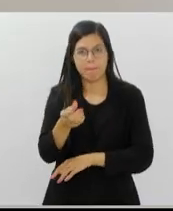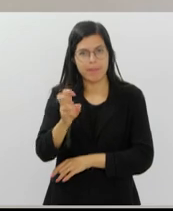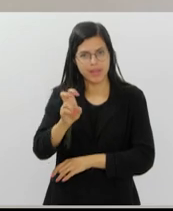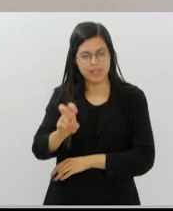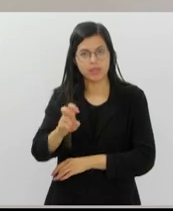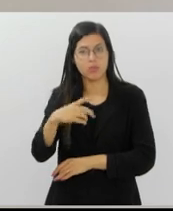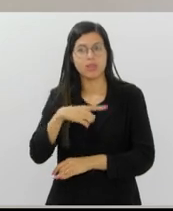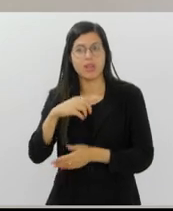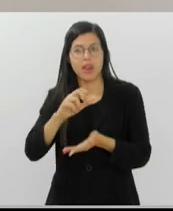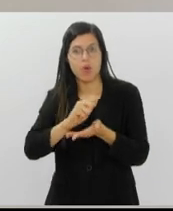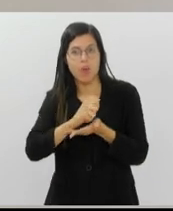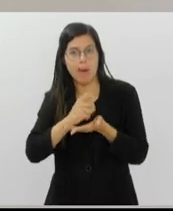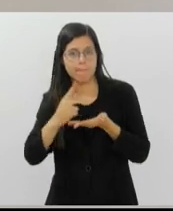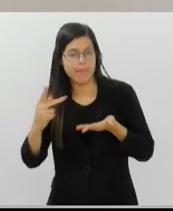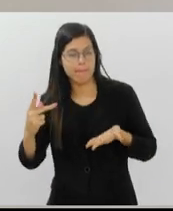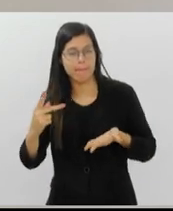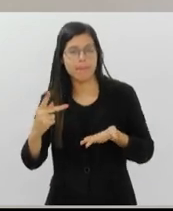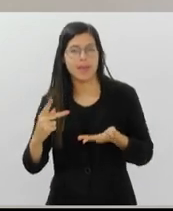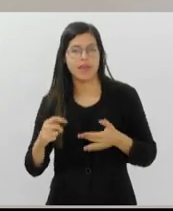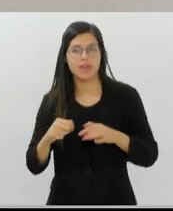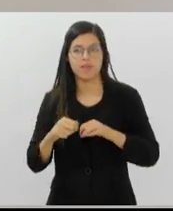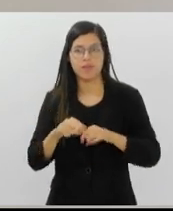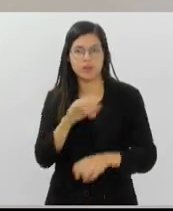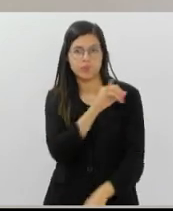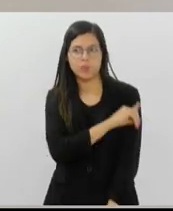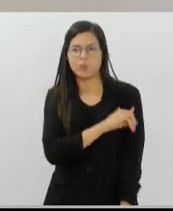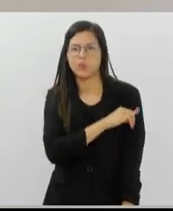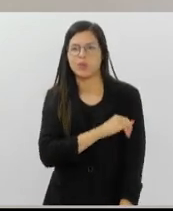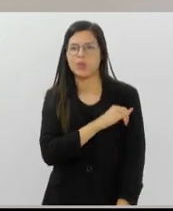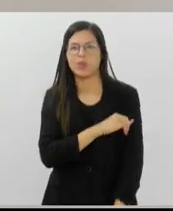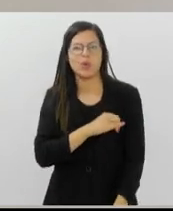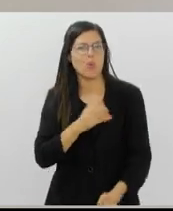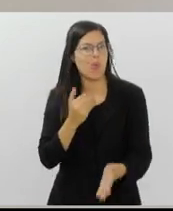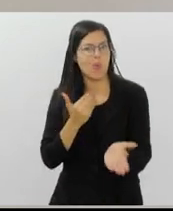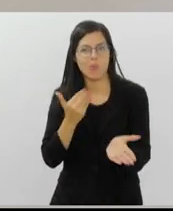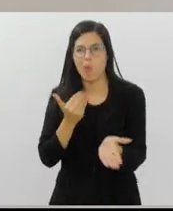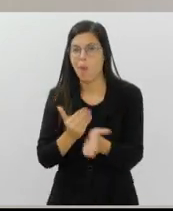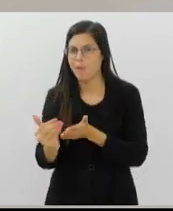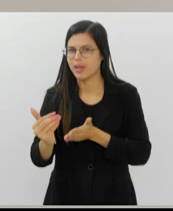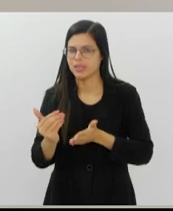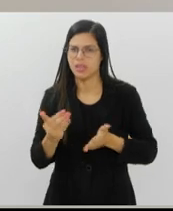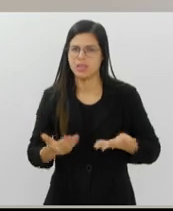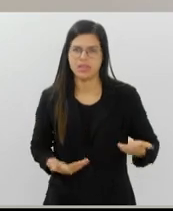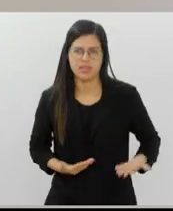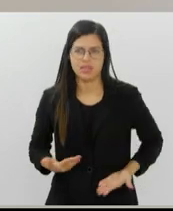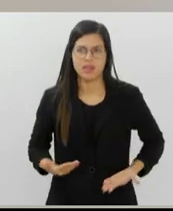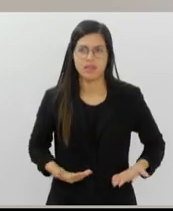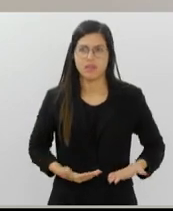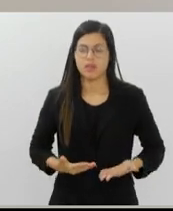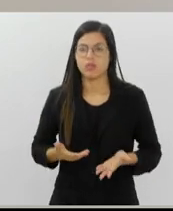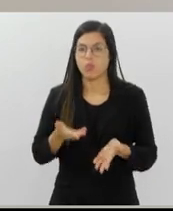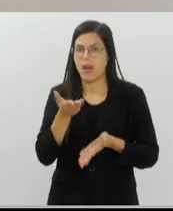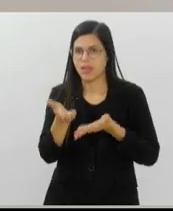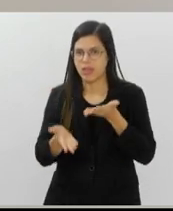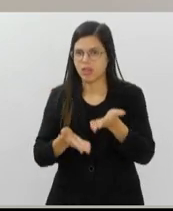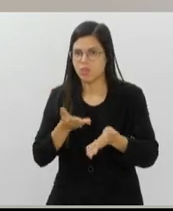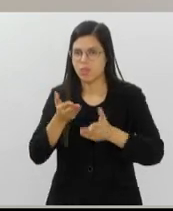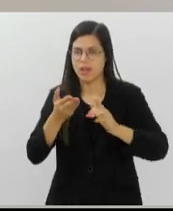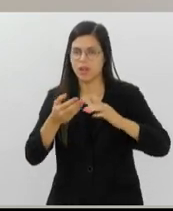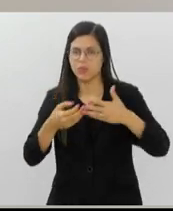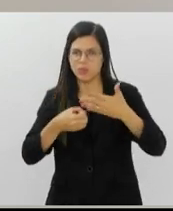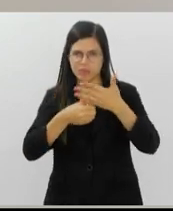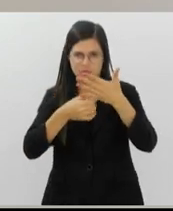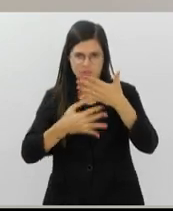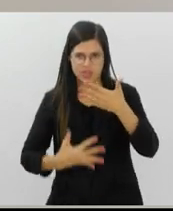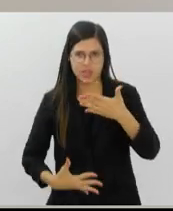com um aplicativo, o que faz do Rio de Janeiro pioneiro nesse serviço, que além do atendimento via chat, vai contar com um